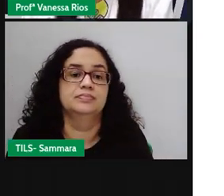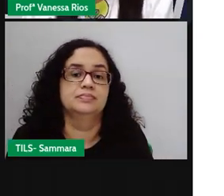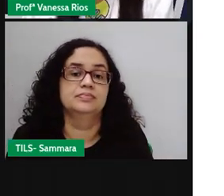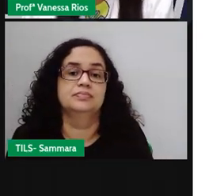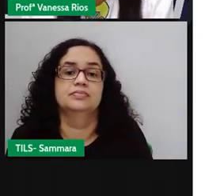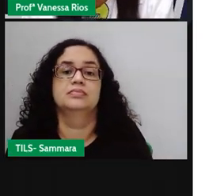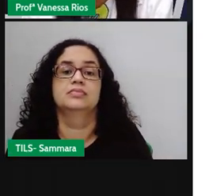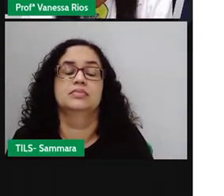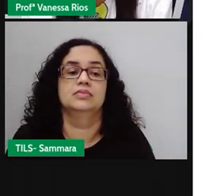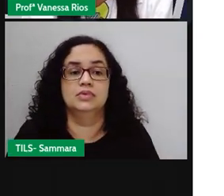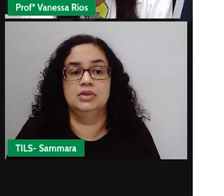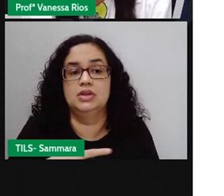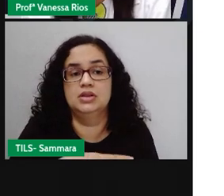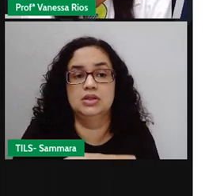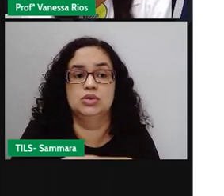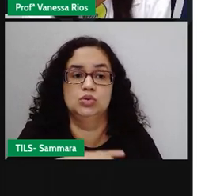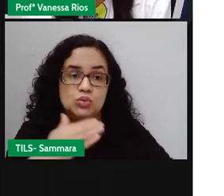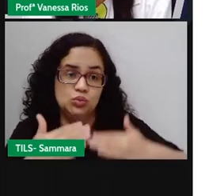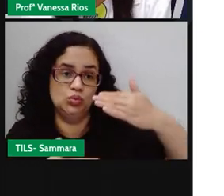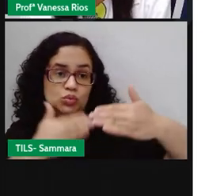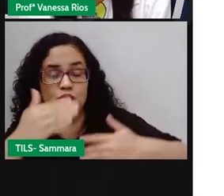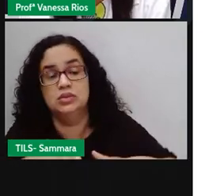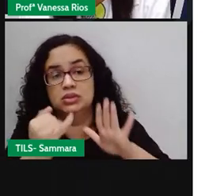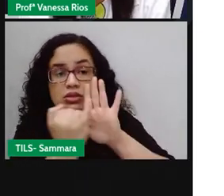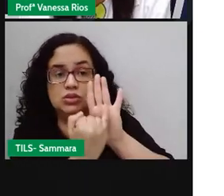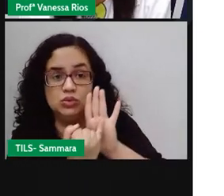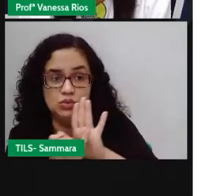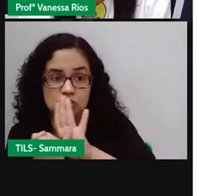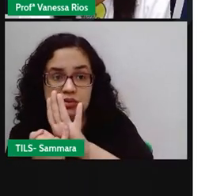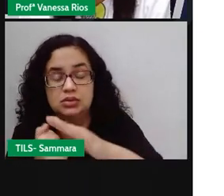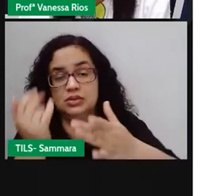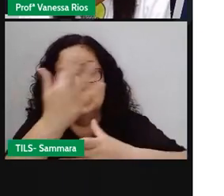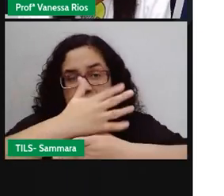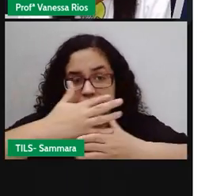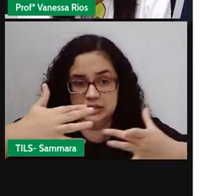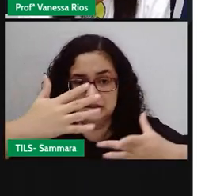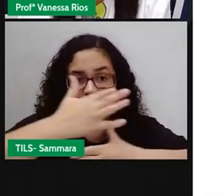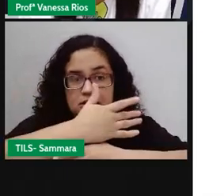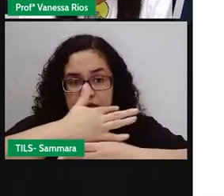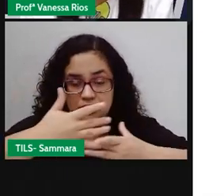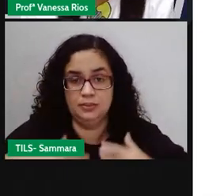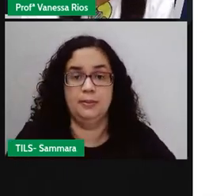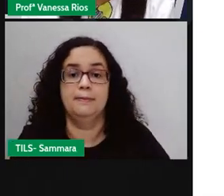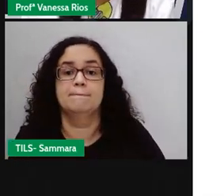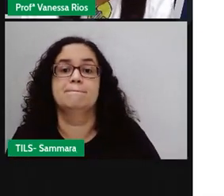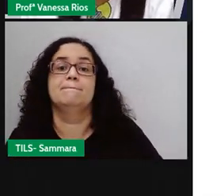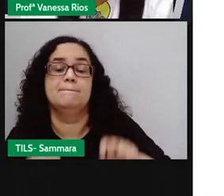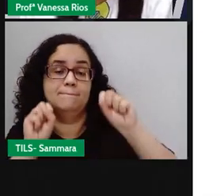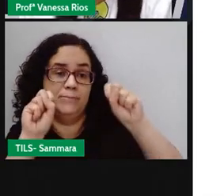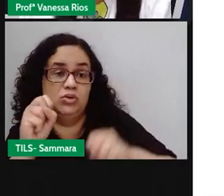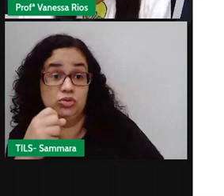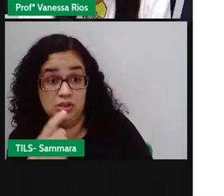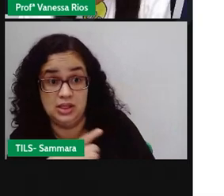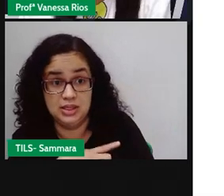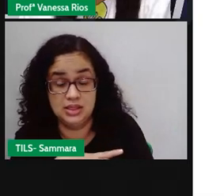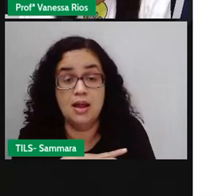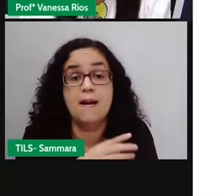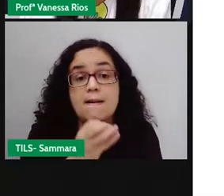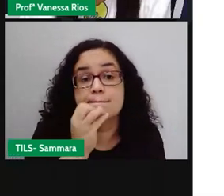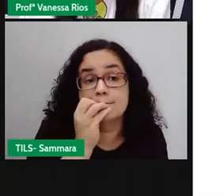vão fazendo parte da construção e da identidade da cidade. E a gente pode considerar como